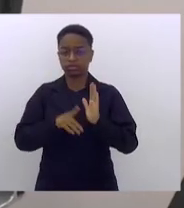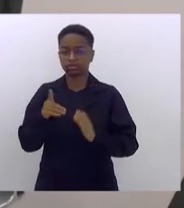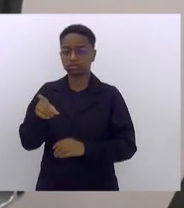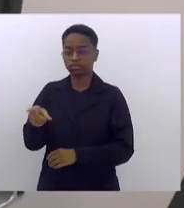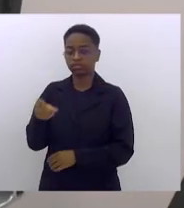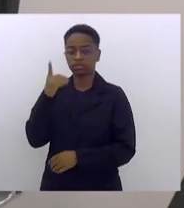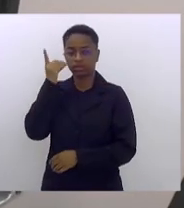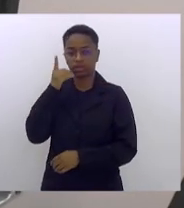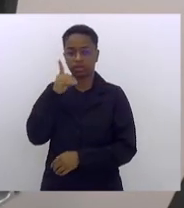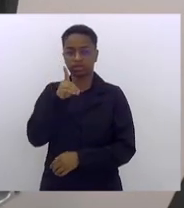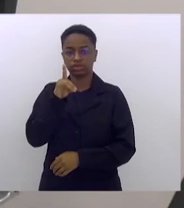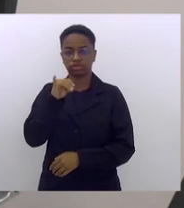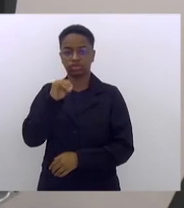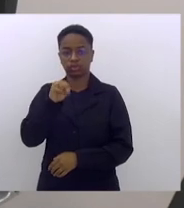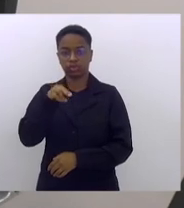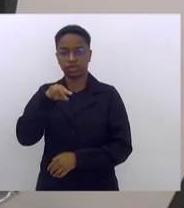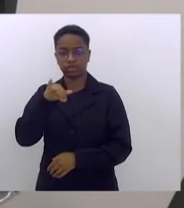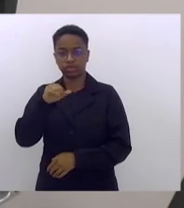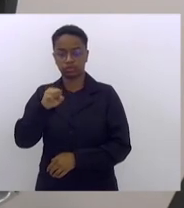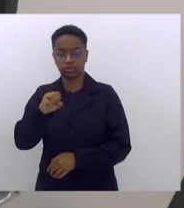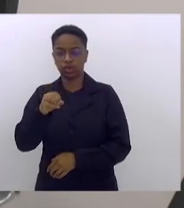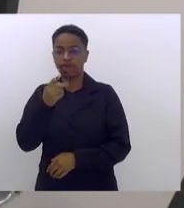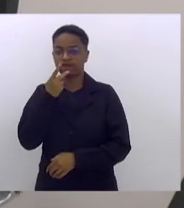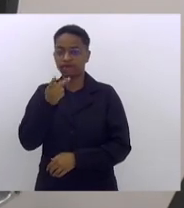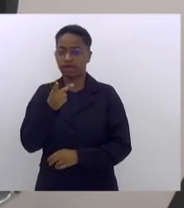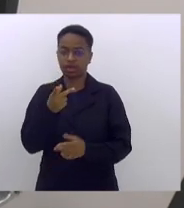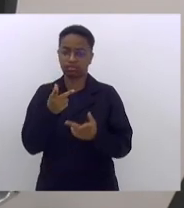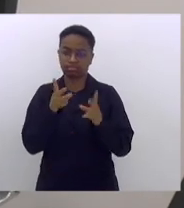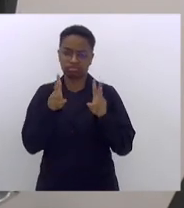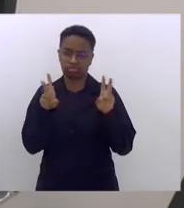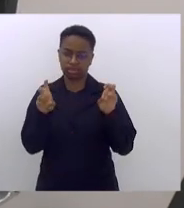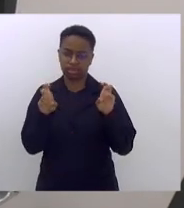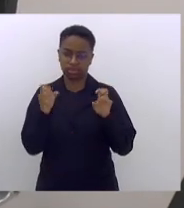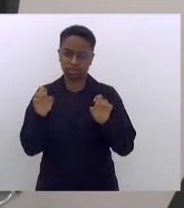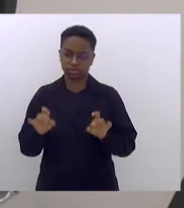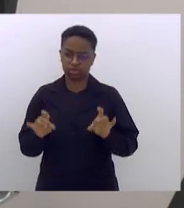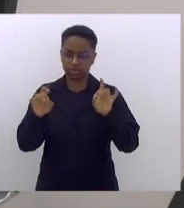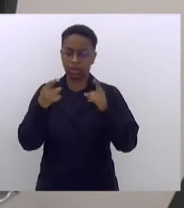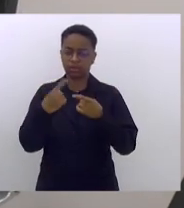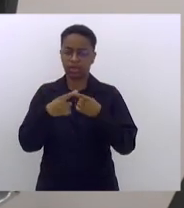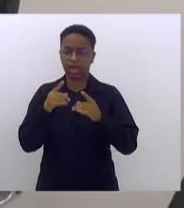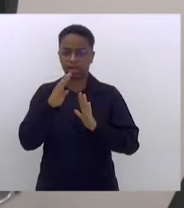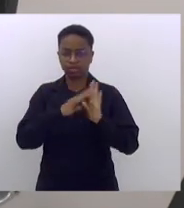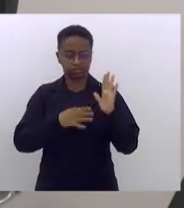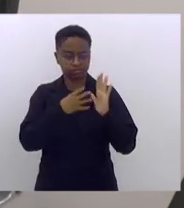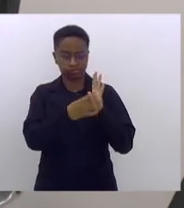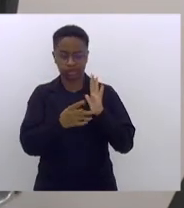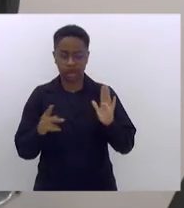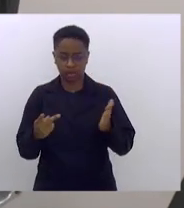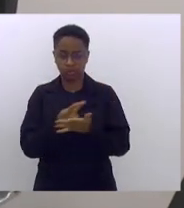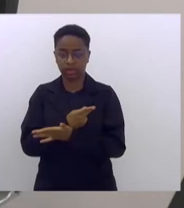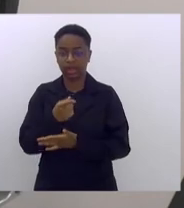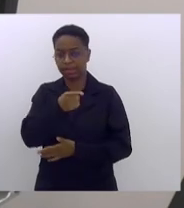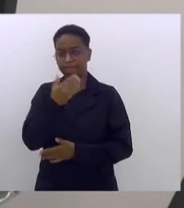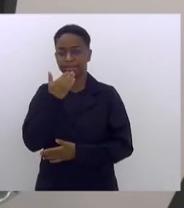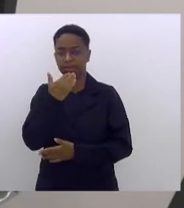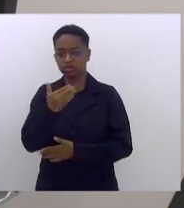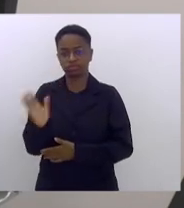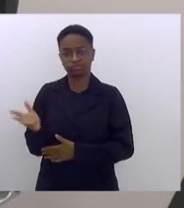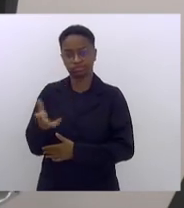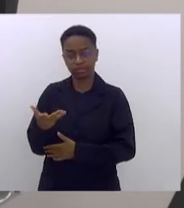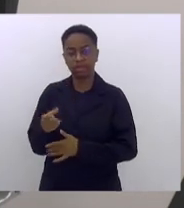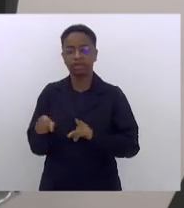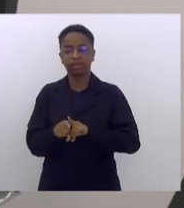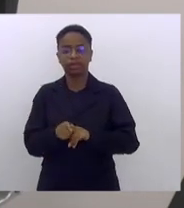que fala sobre um tema especial por conta de algo que vai acontecer no calendário, e ele pediu celeridade. O deputado